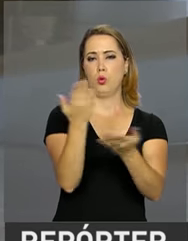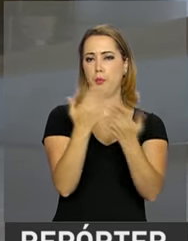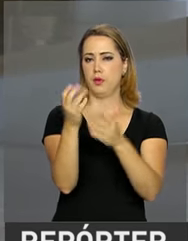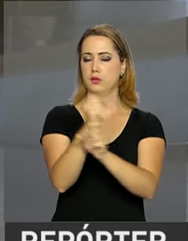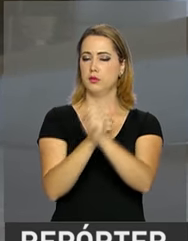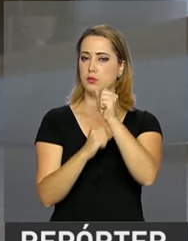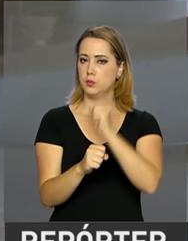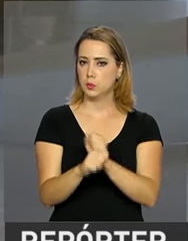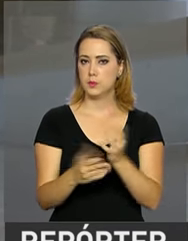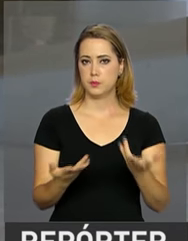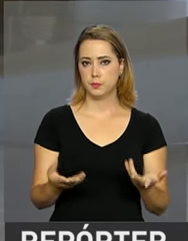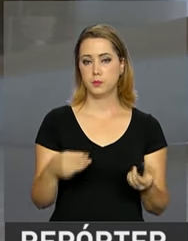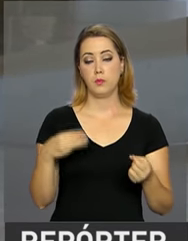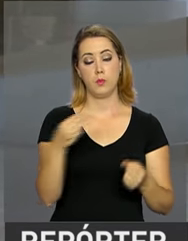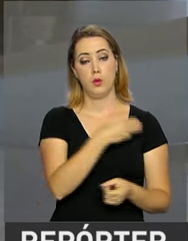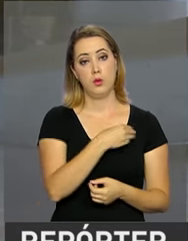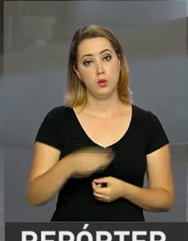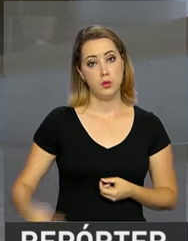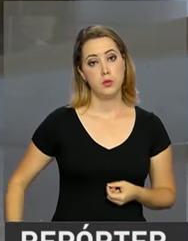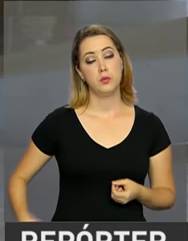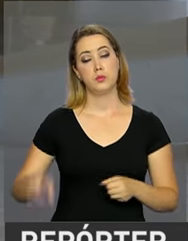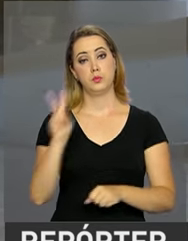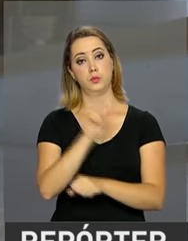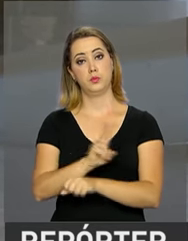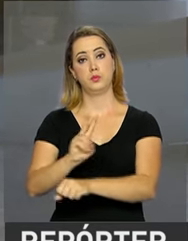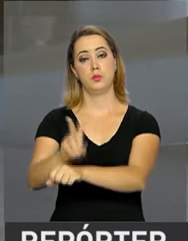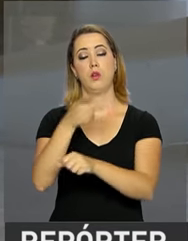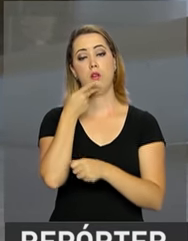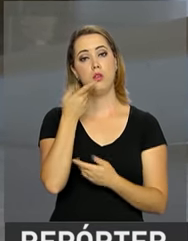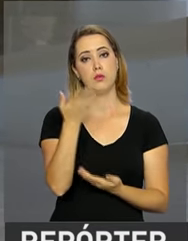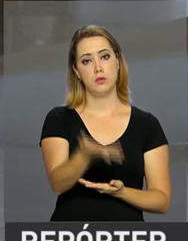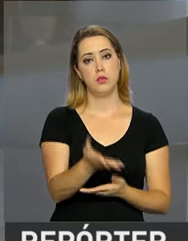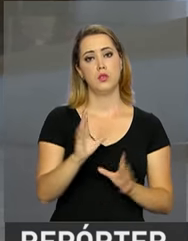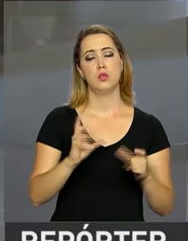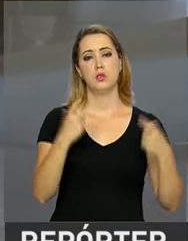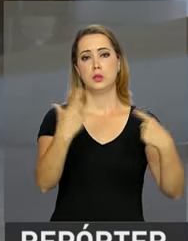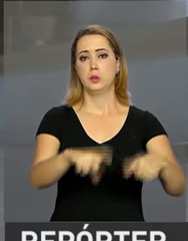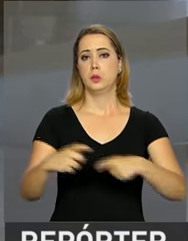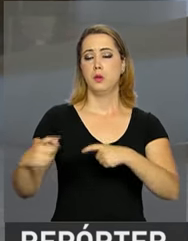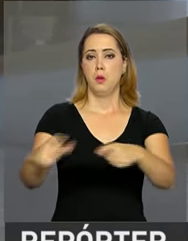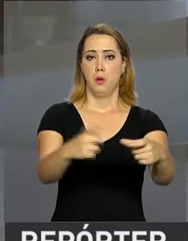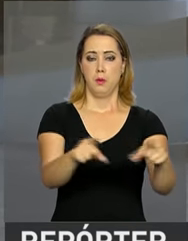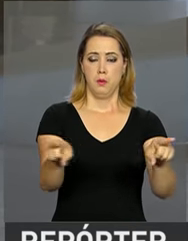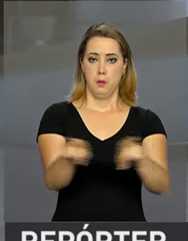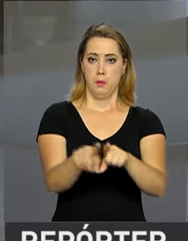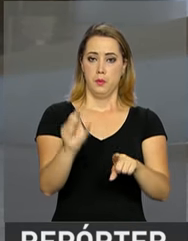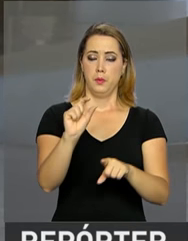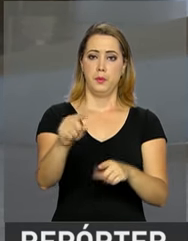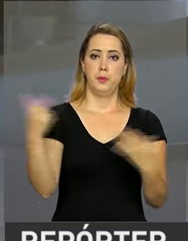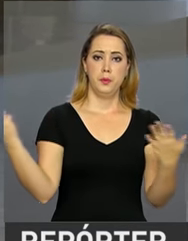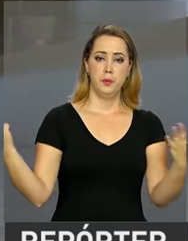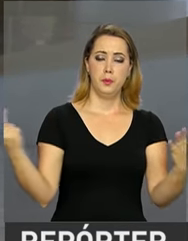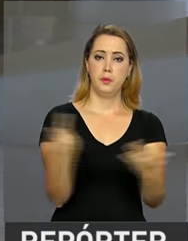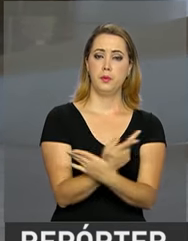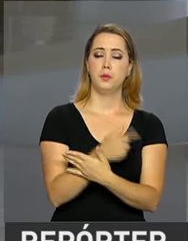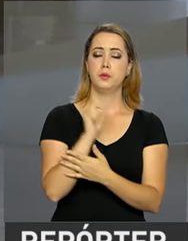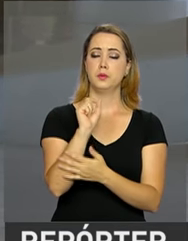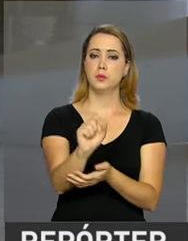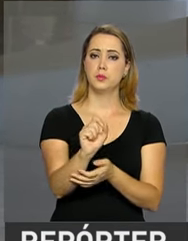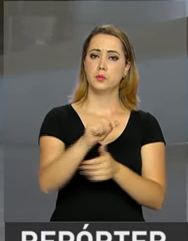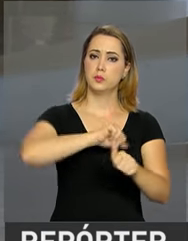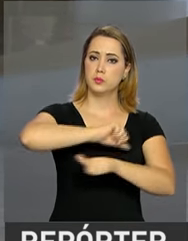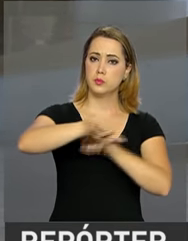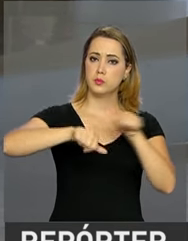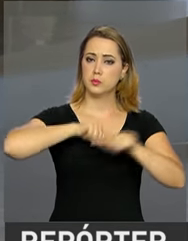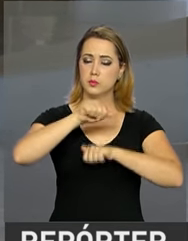passado. O ministro da defesa, Raul Jugman, falou sobre a área e disse que vai ocorrer também, vão ocorrer